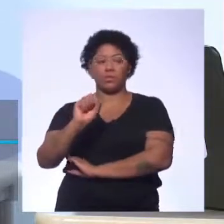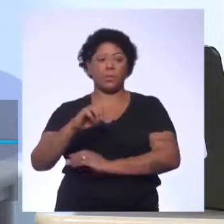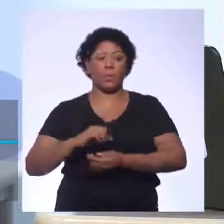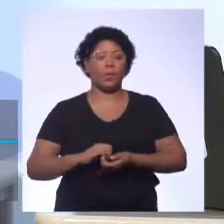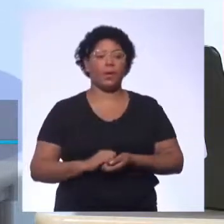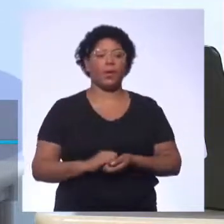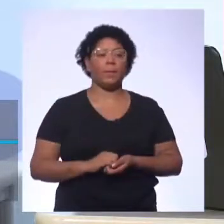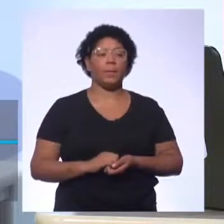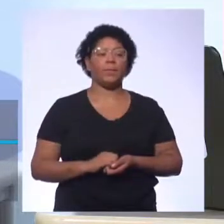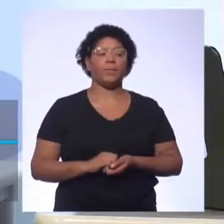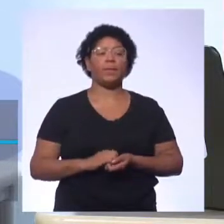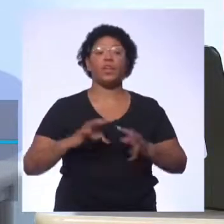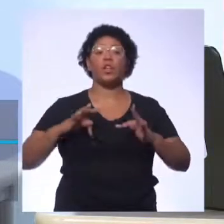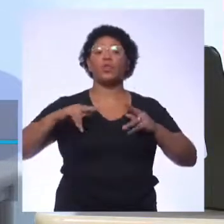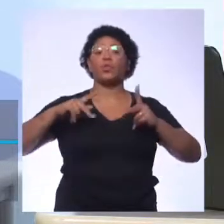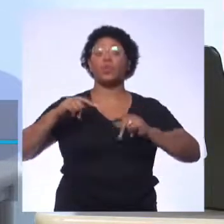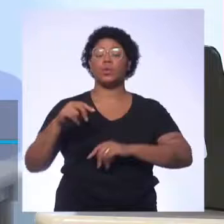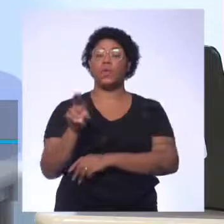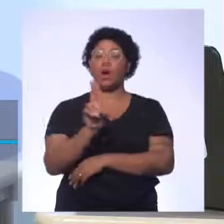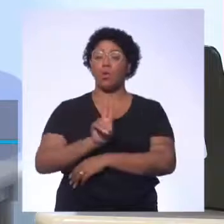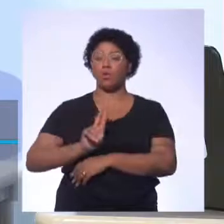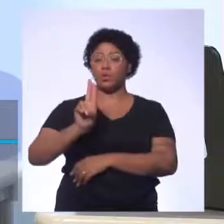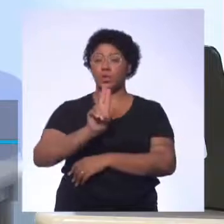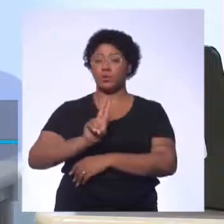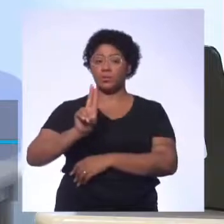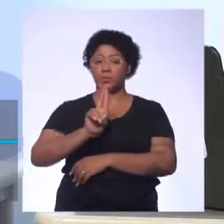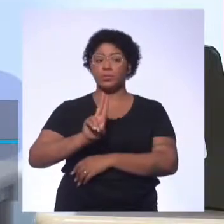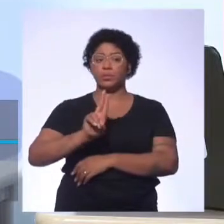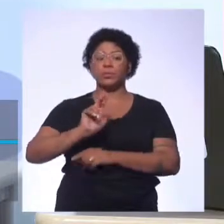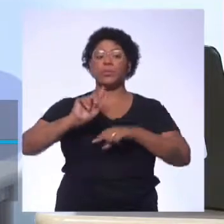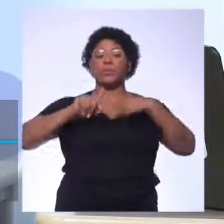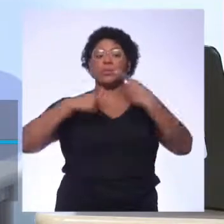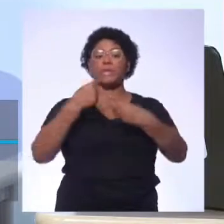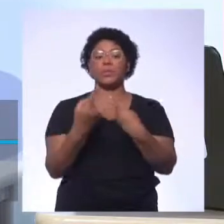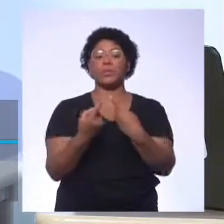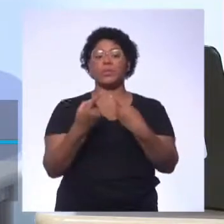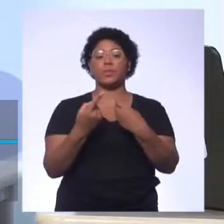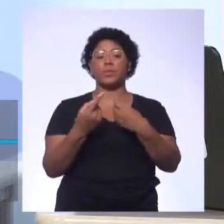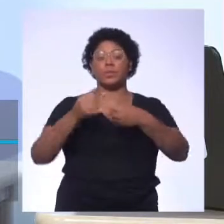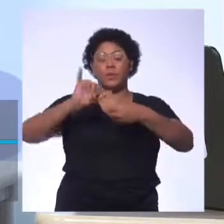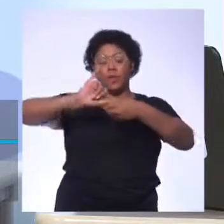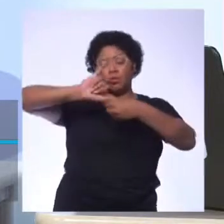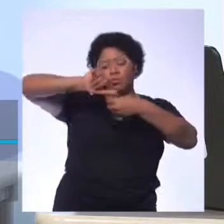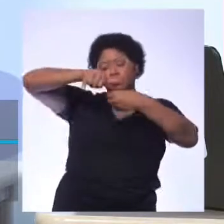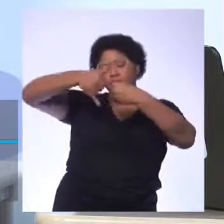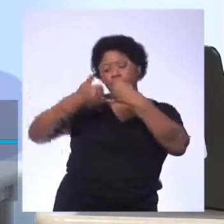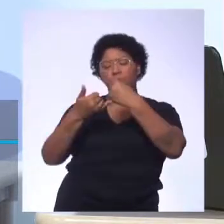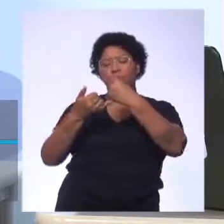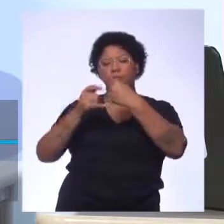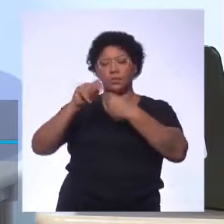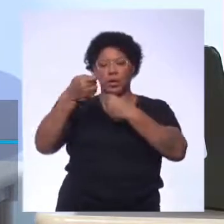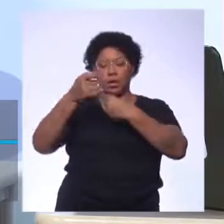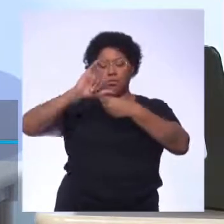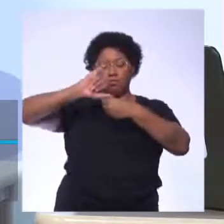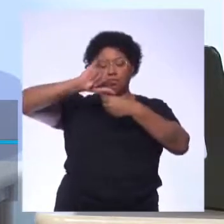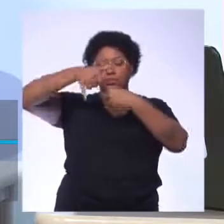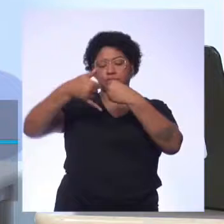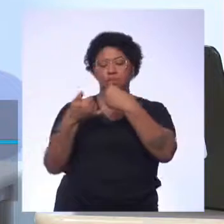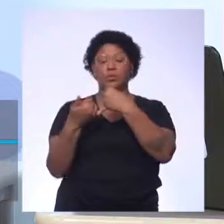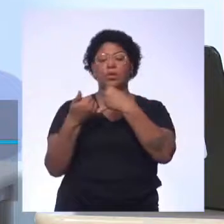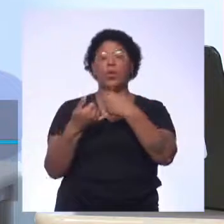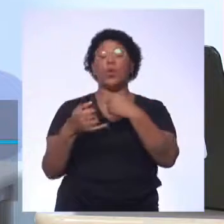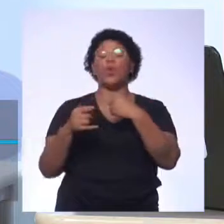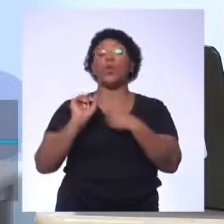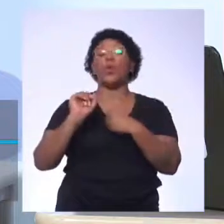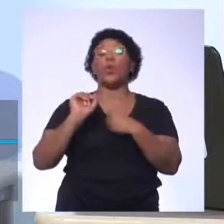está utilizando aí, até parte, membros do corpo. E agora vamos para a segunda parte, que são os adjetivos. O que são, ou que nós